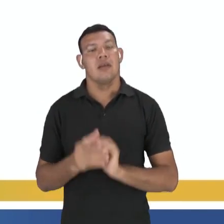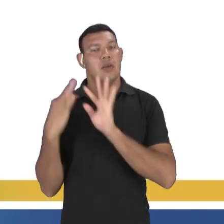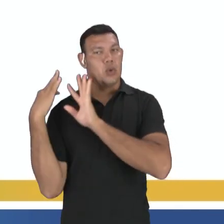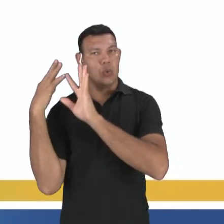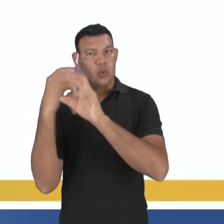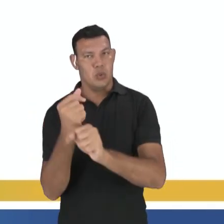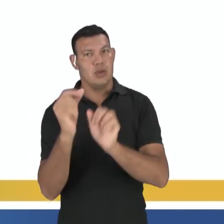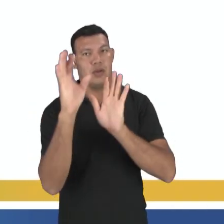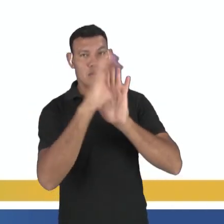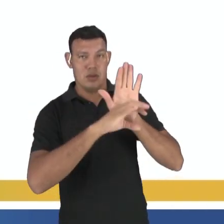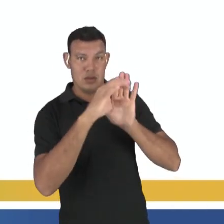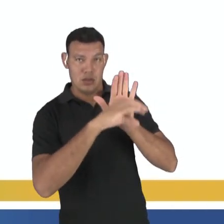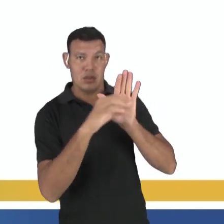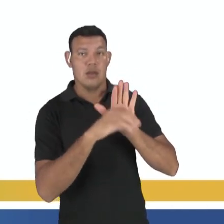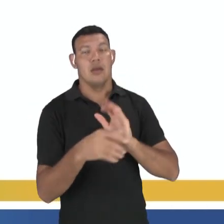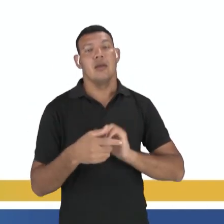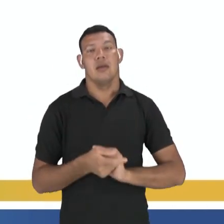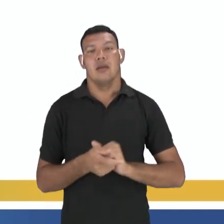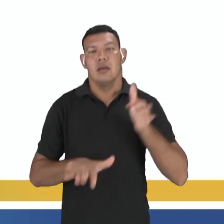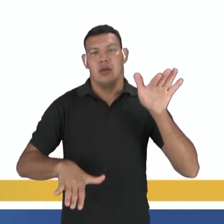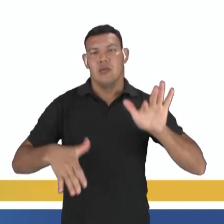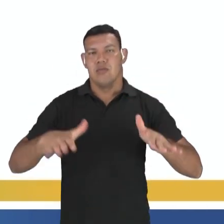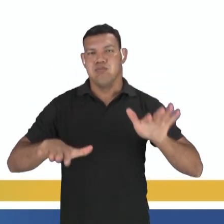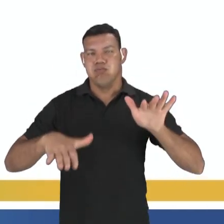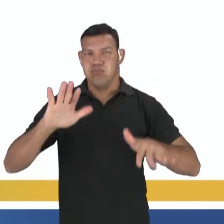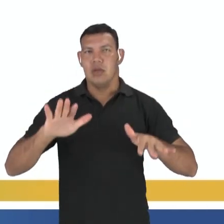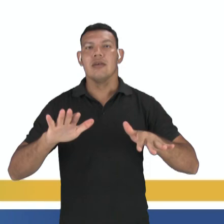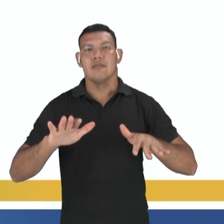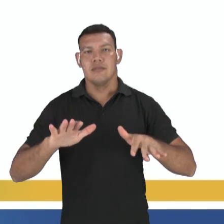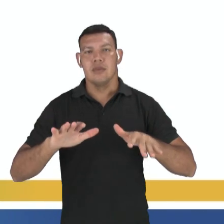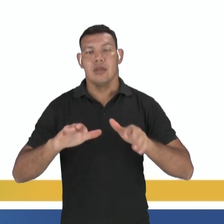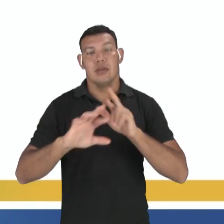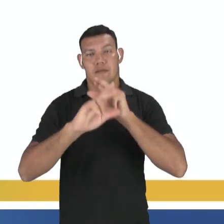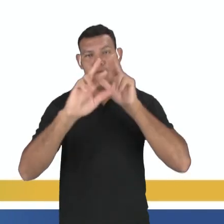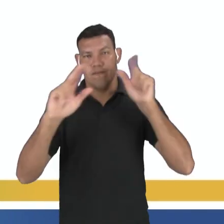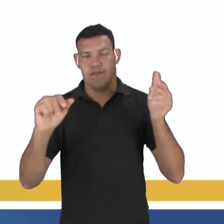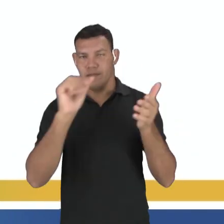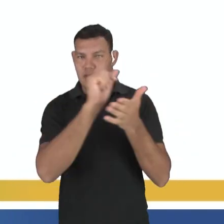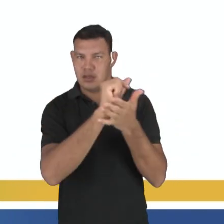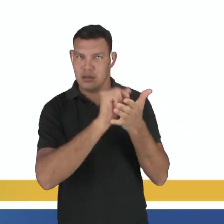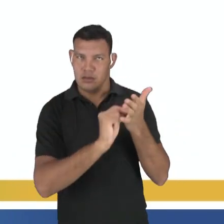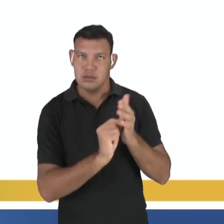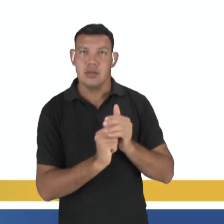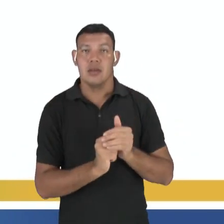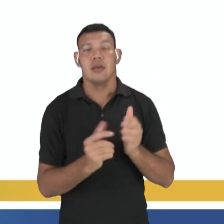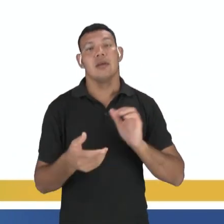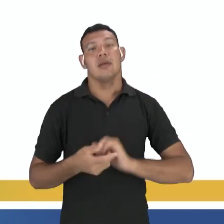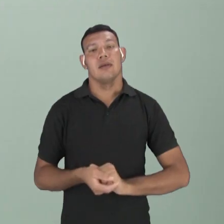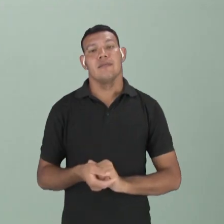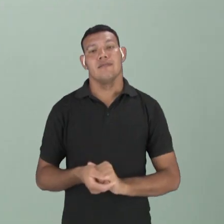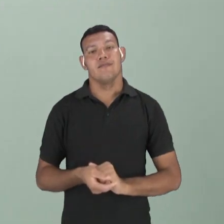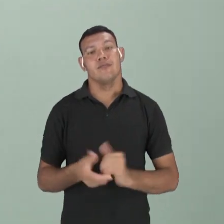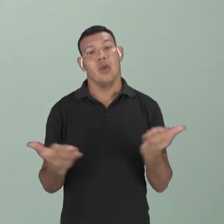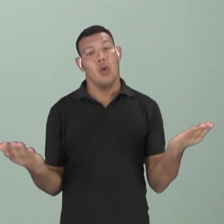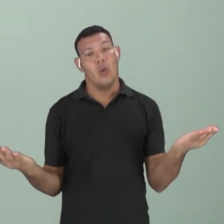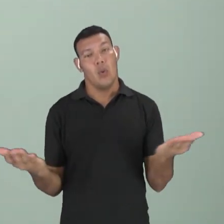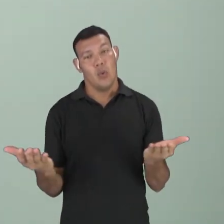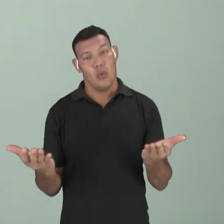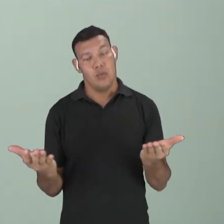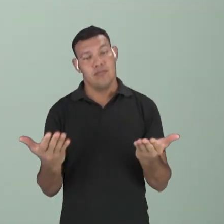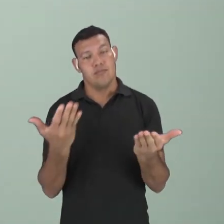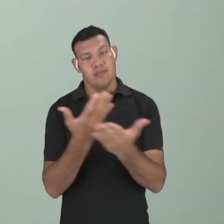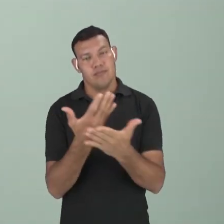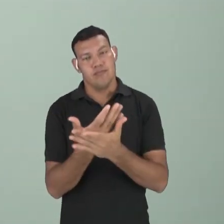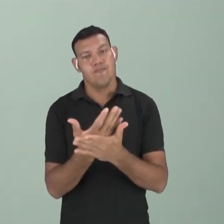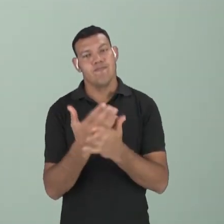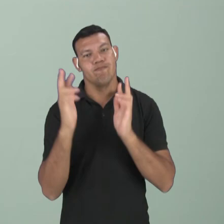nós retomamos o estudo dos conceitos de média aritmética e amplitude de dados. Então, voltando aqui para mim, essa foi a nossa